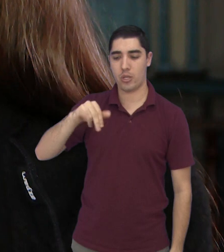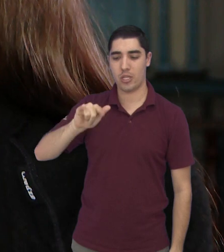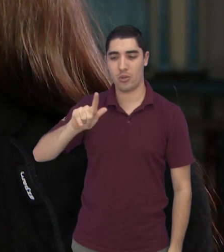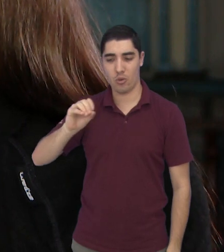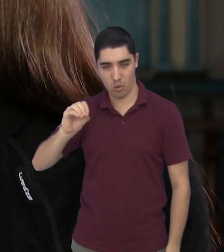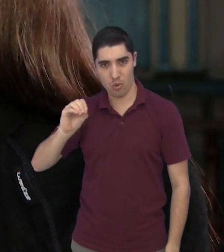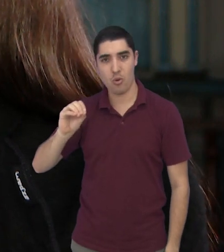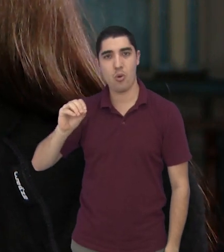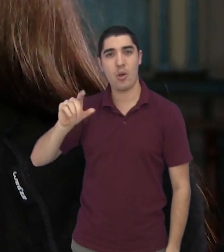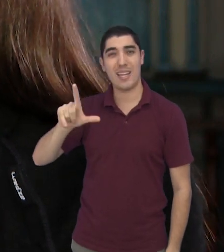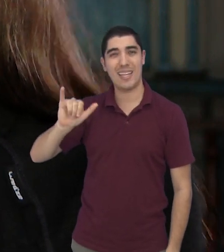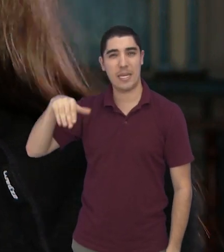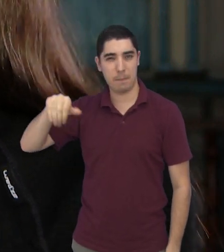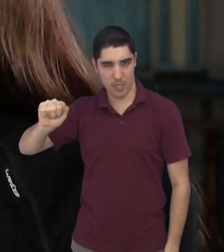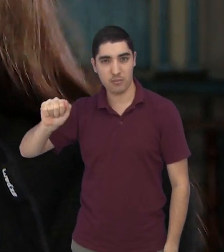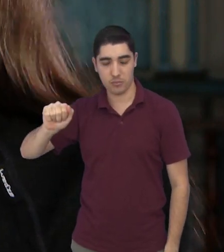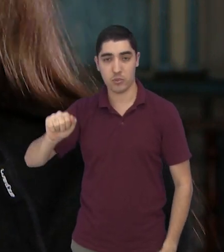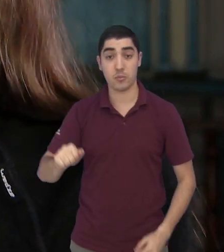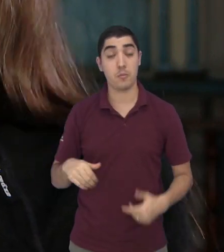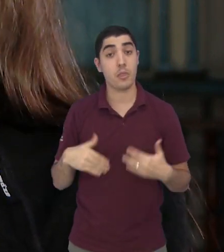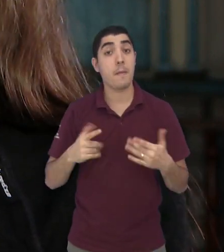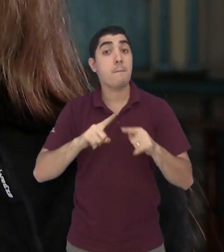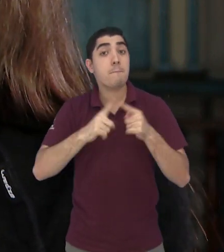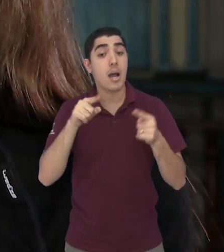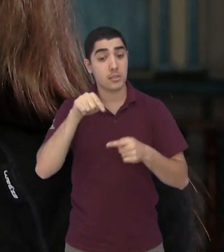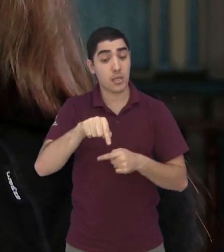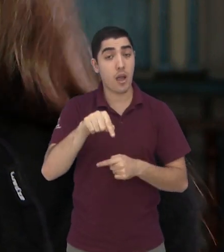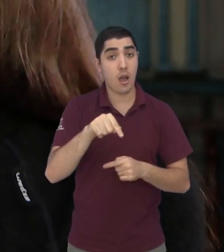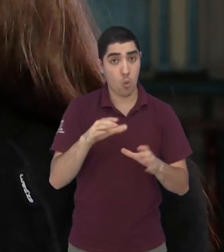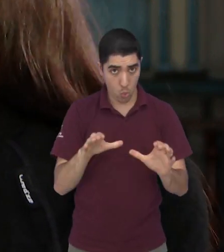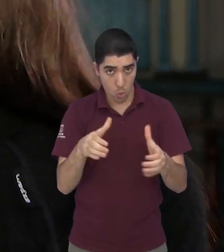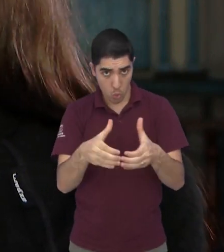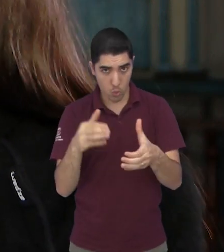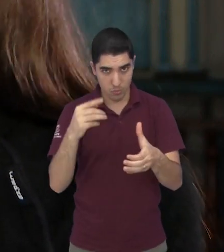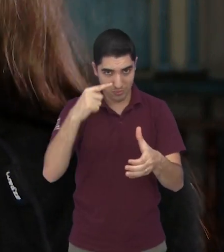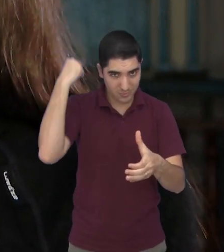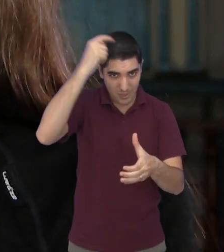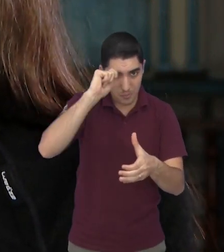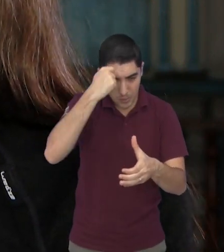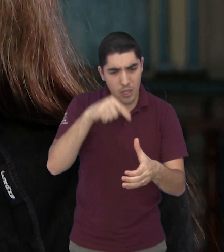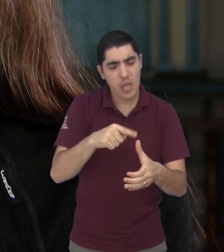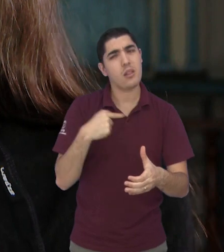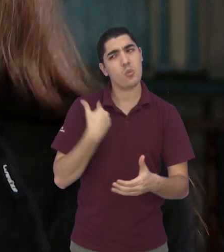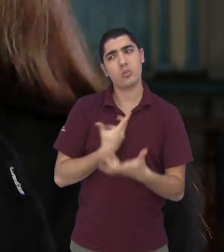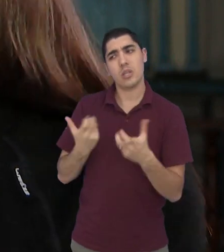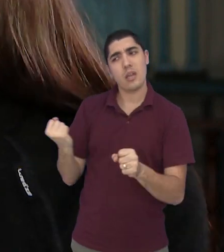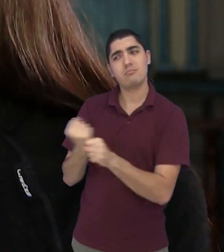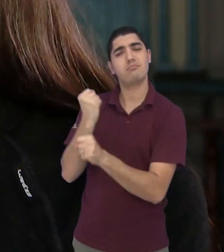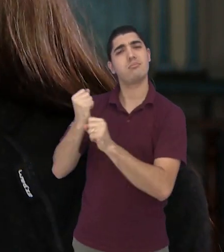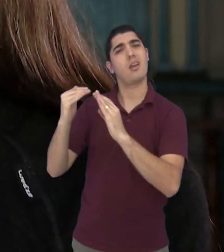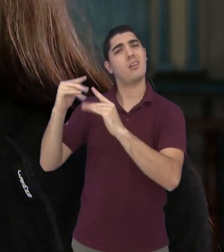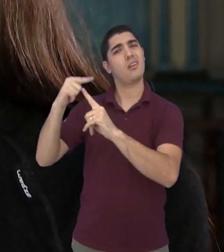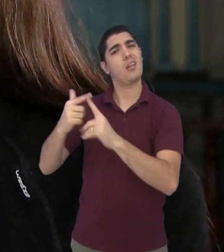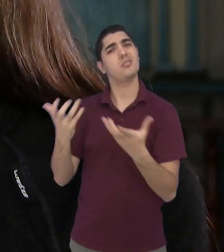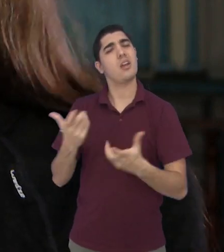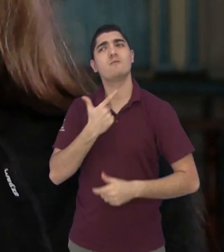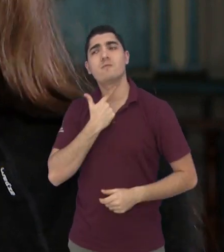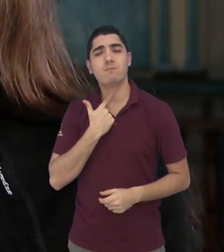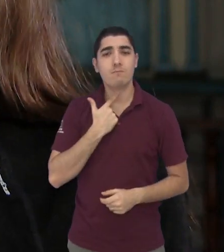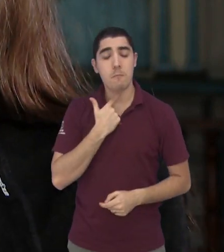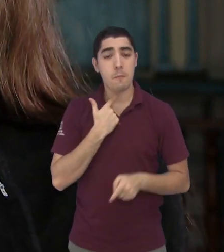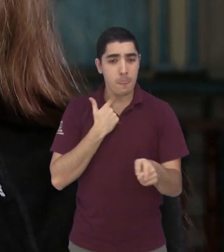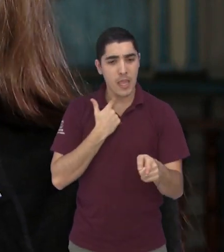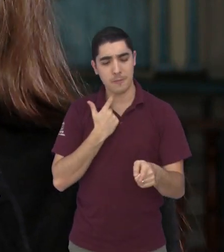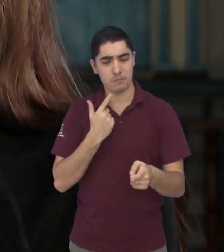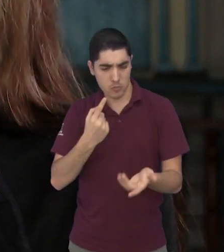Só que a Irmandade de São Benedito também queria uma capela para ela, que eles chamavam de Templo Novo. E a São Benedito foi construída